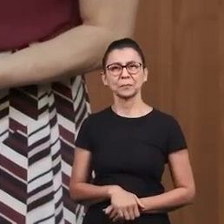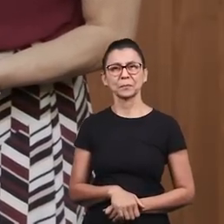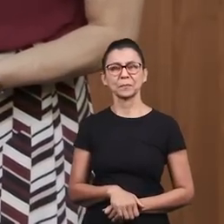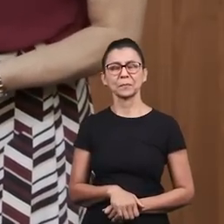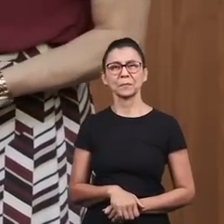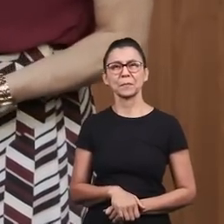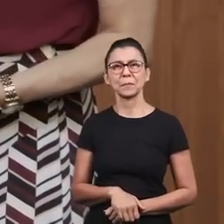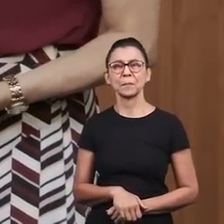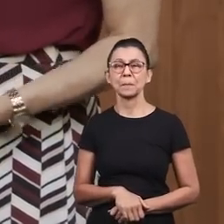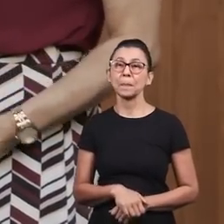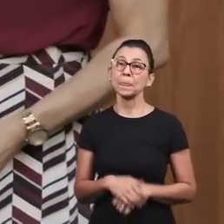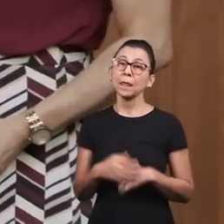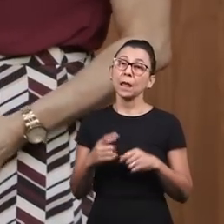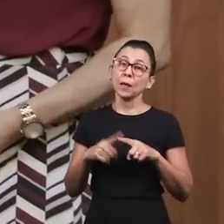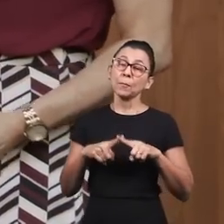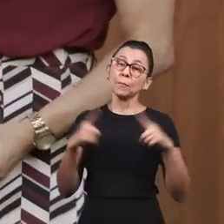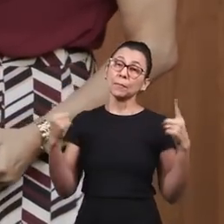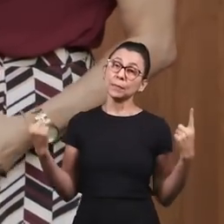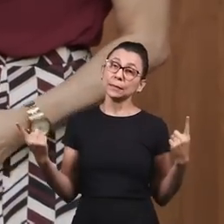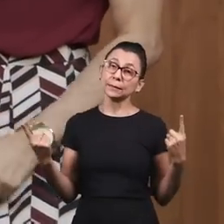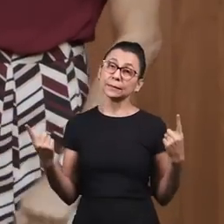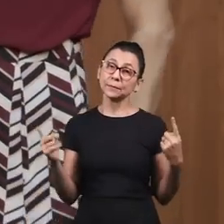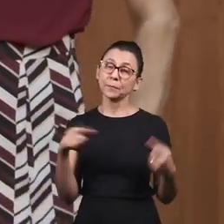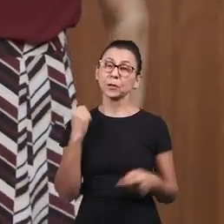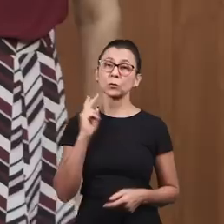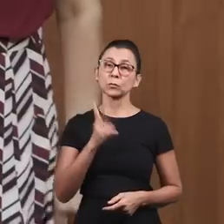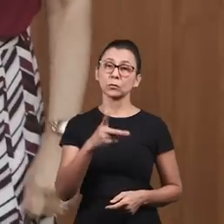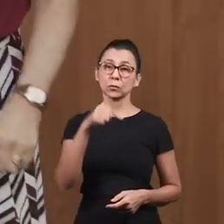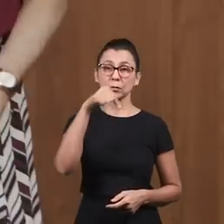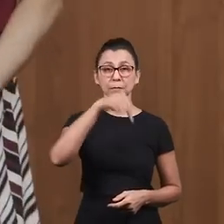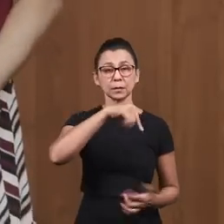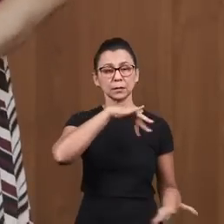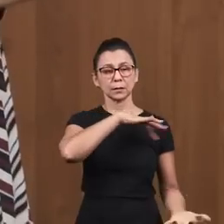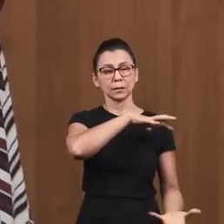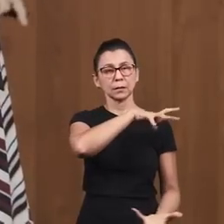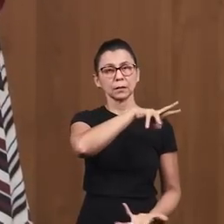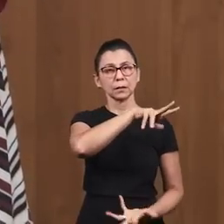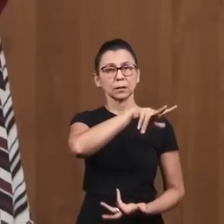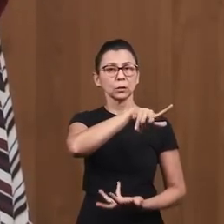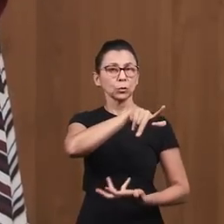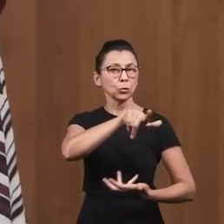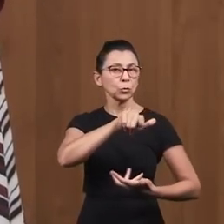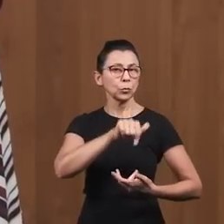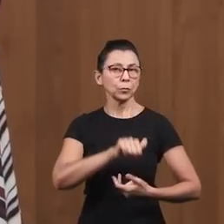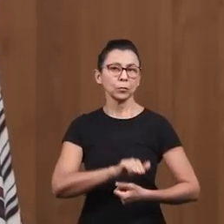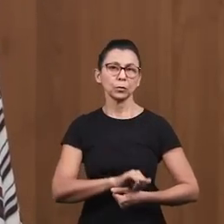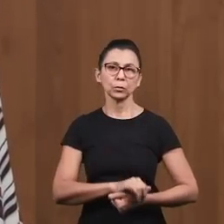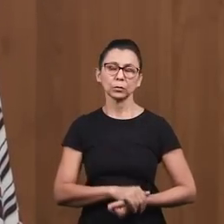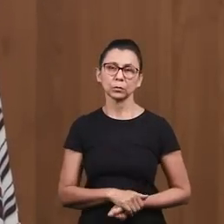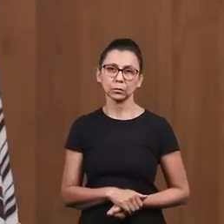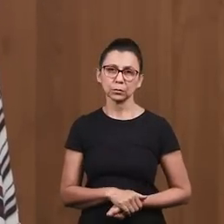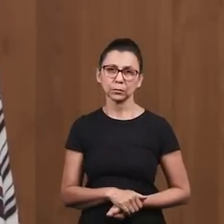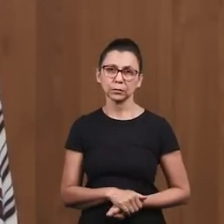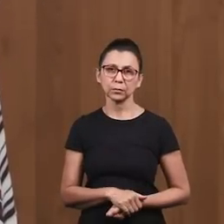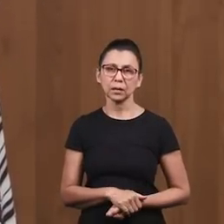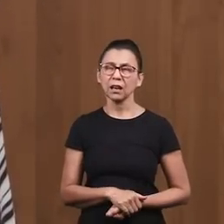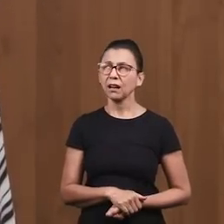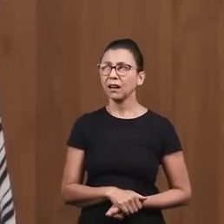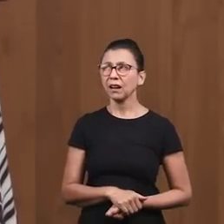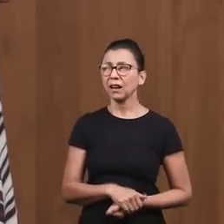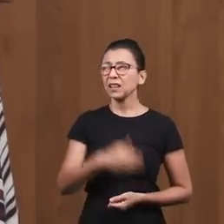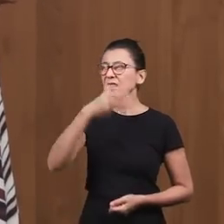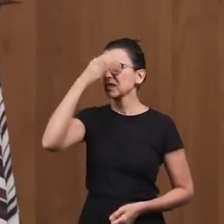Agora, enquanto esse dia não chega, o que nós vamos parar? Ó, quieto, ó, esquecer